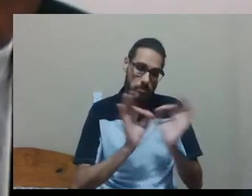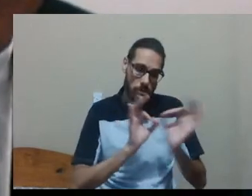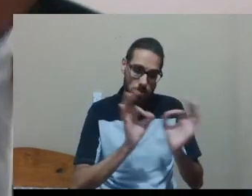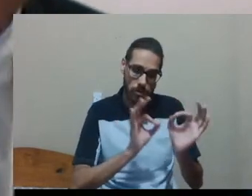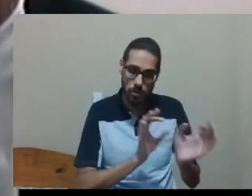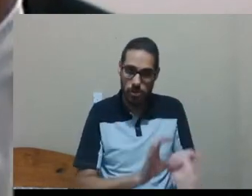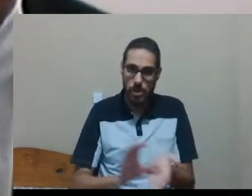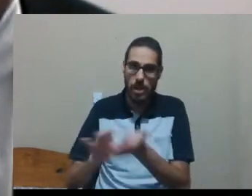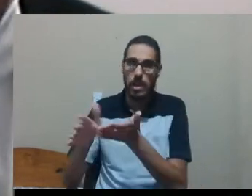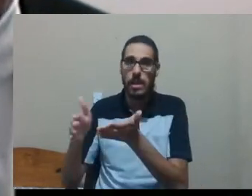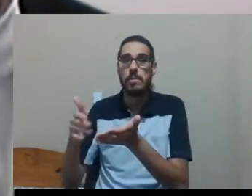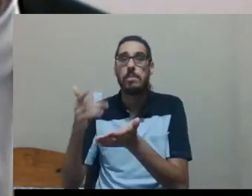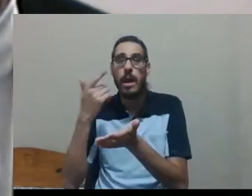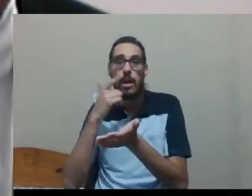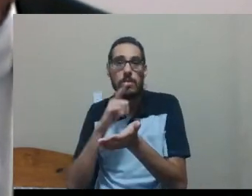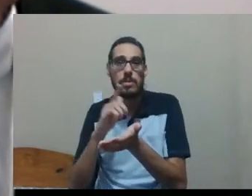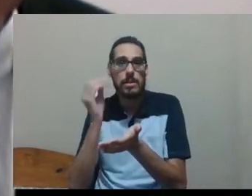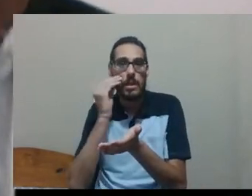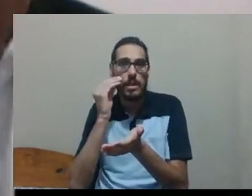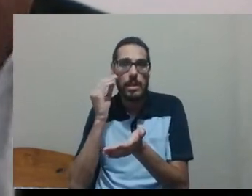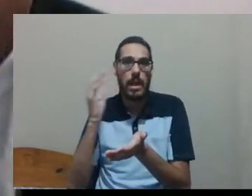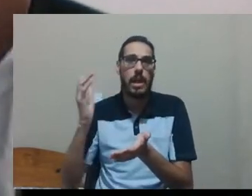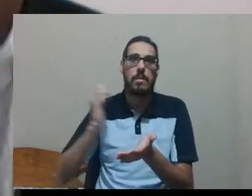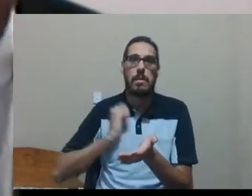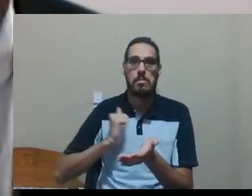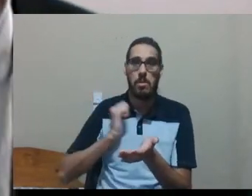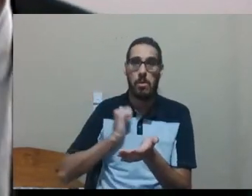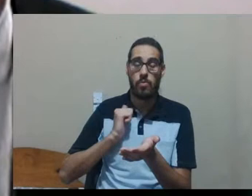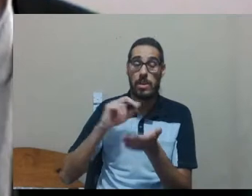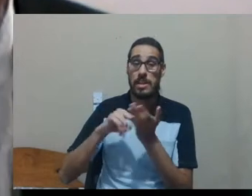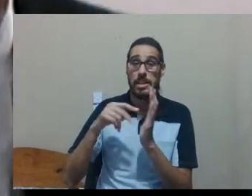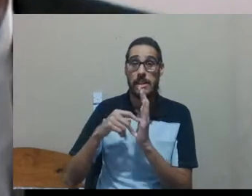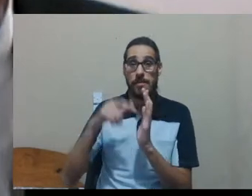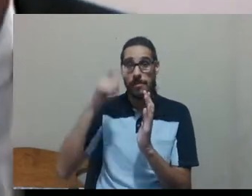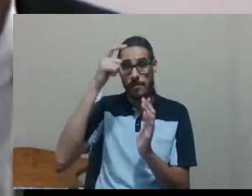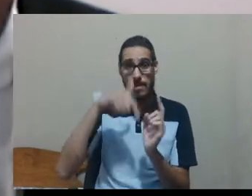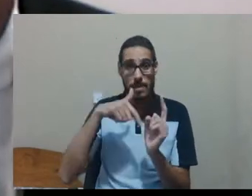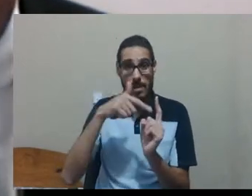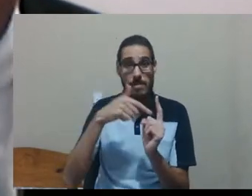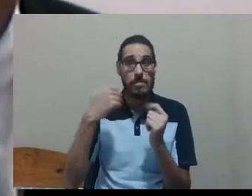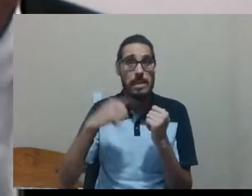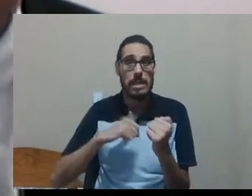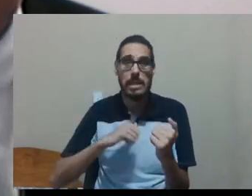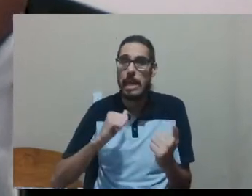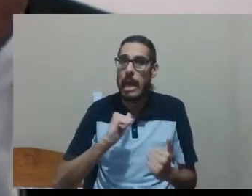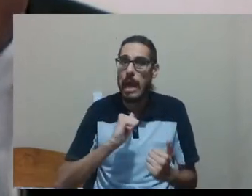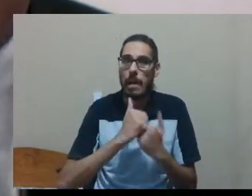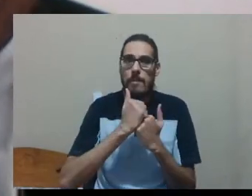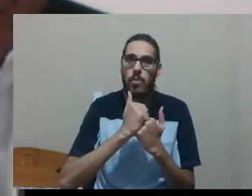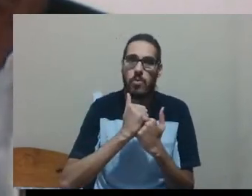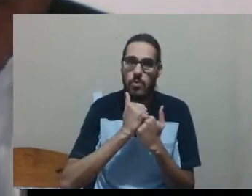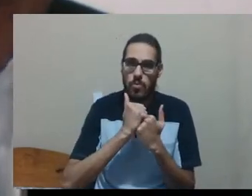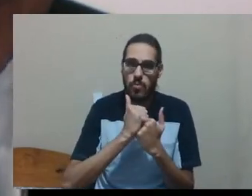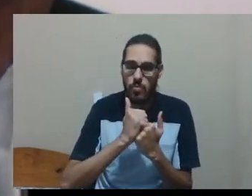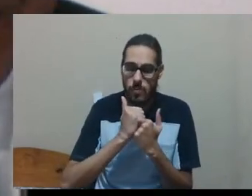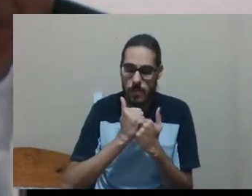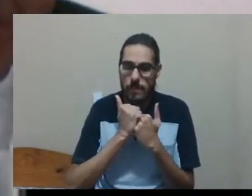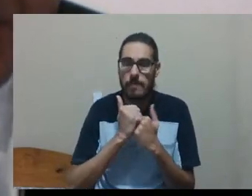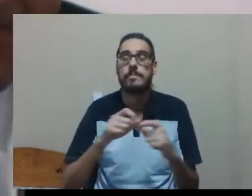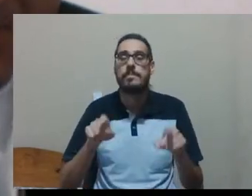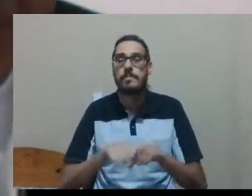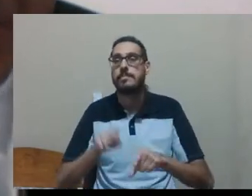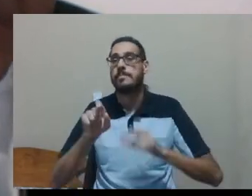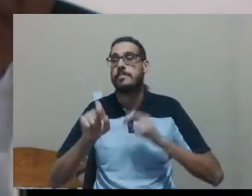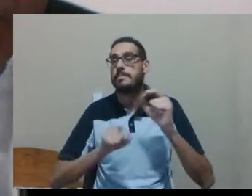precisam ter apoio. Isso é um ponto importante. Um segundo ponto que eu gostaria de considerar. A